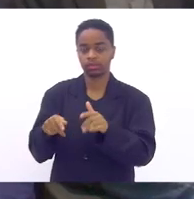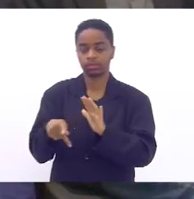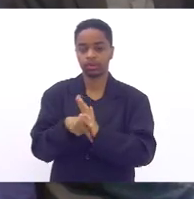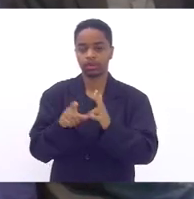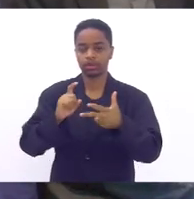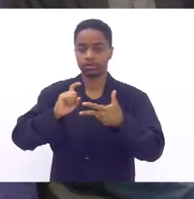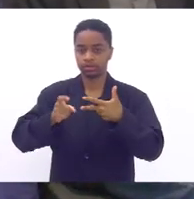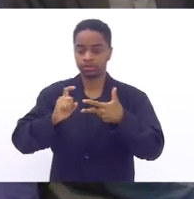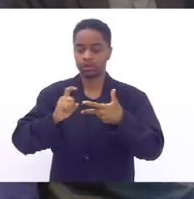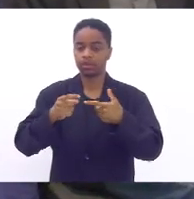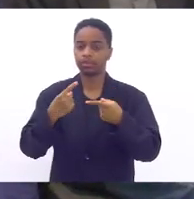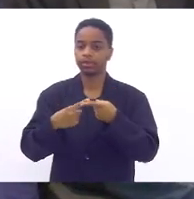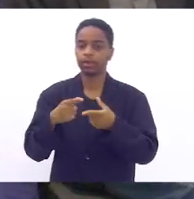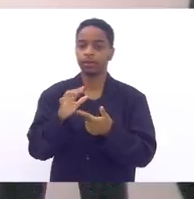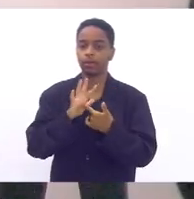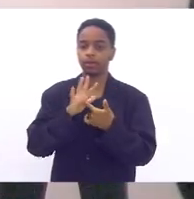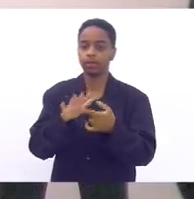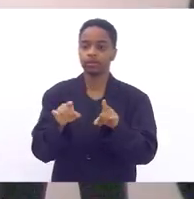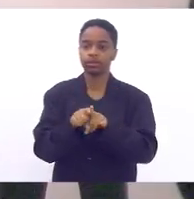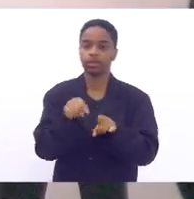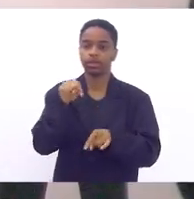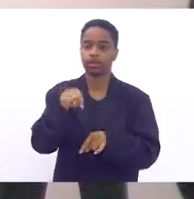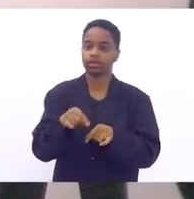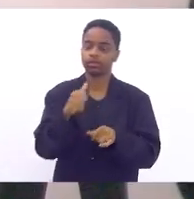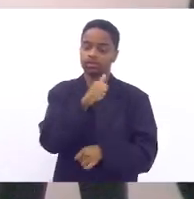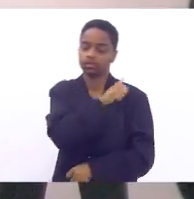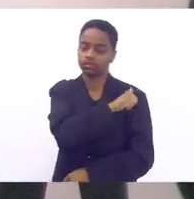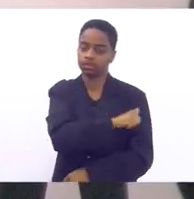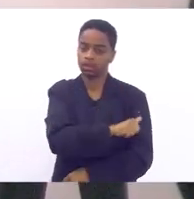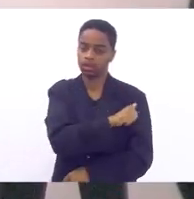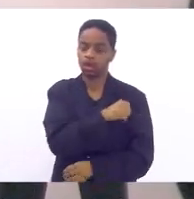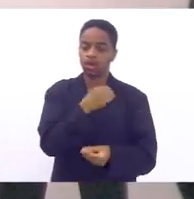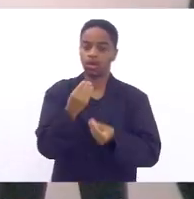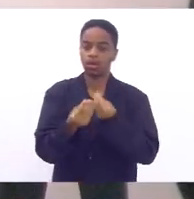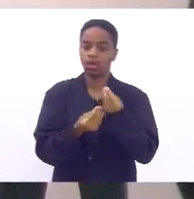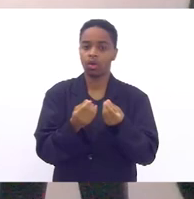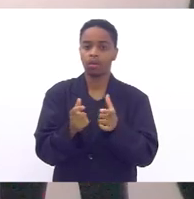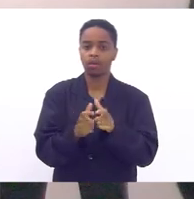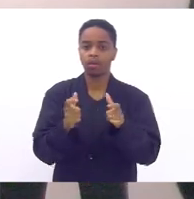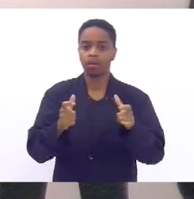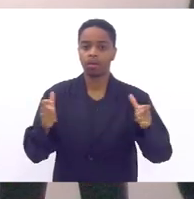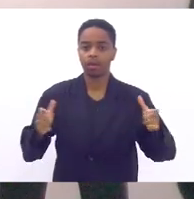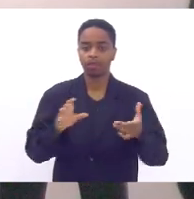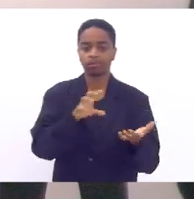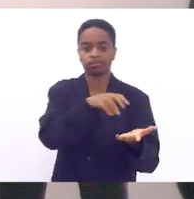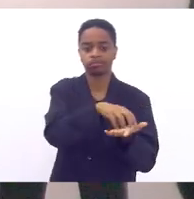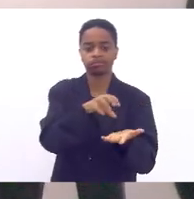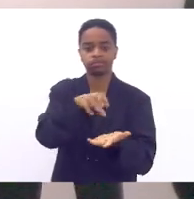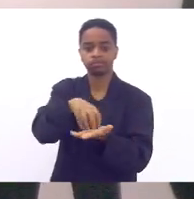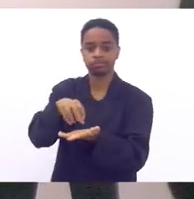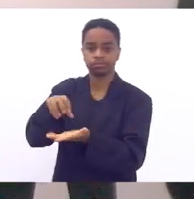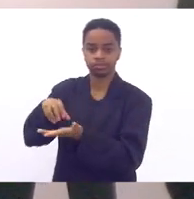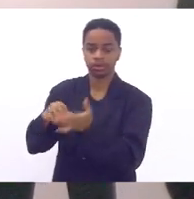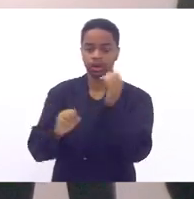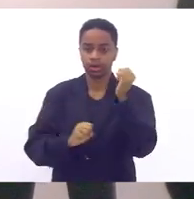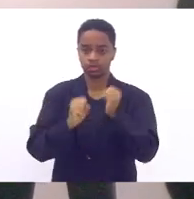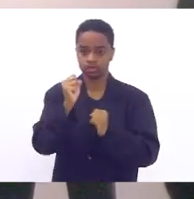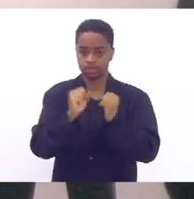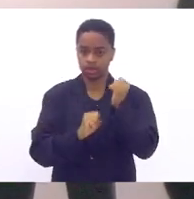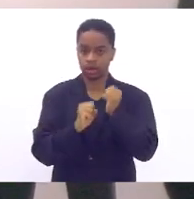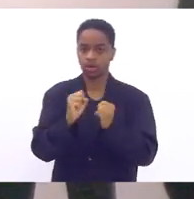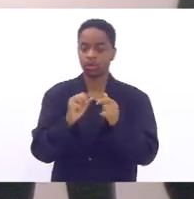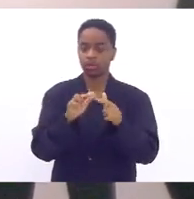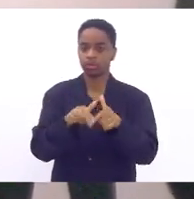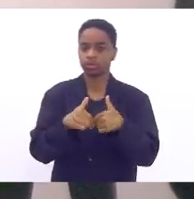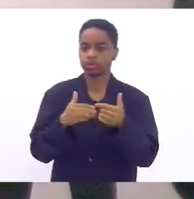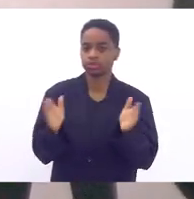a capilaridade para nosso Estado do Rio de Janeiro eh ampliando seus distritos industriais a partir eh do